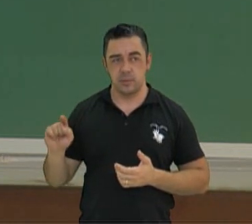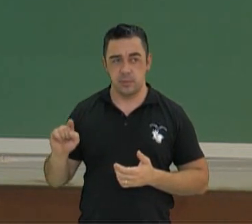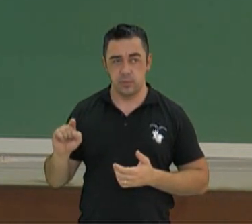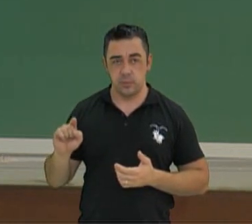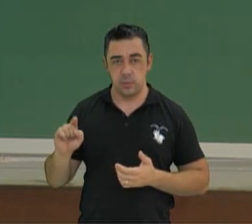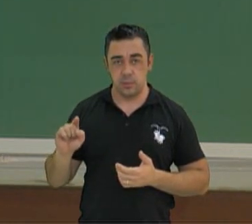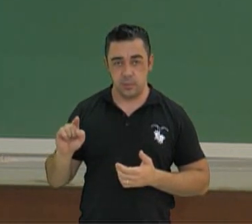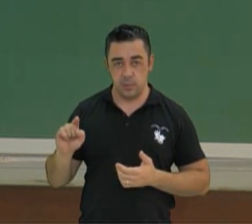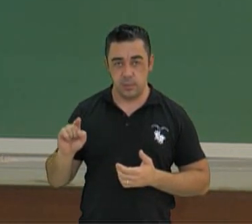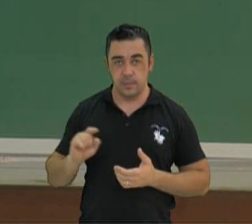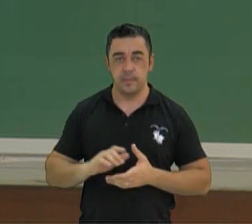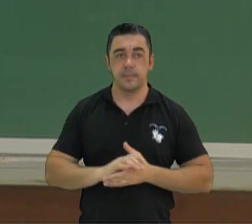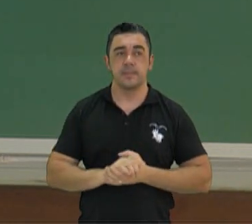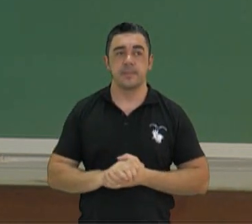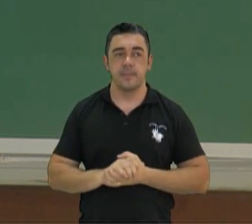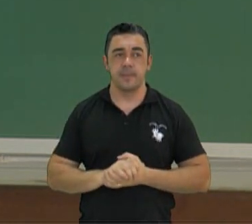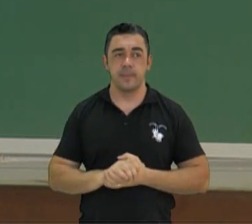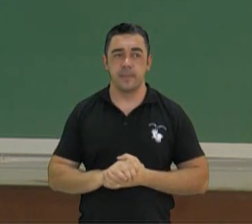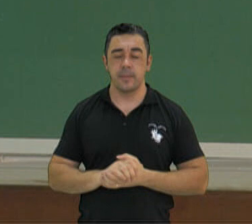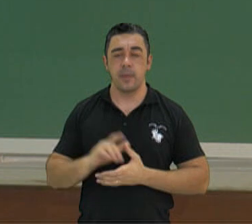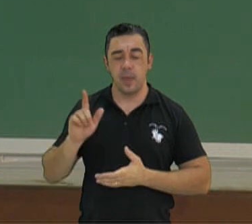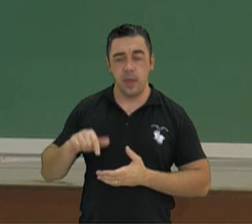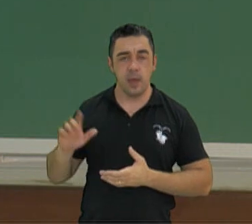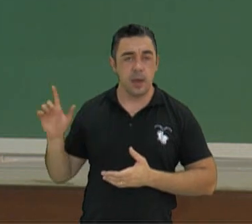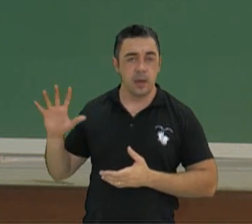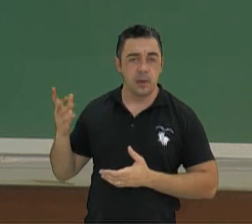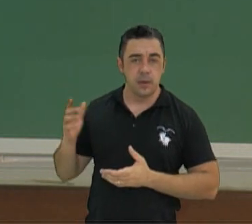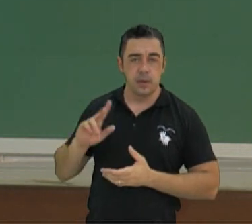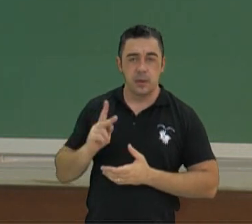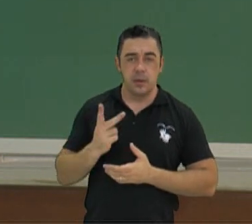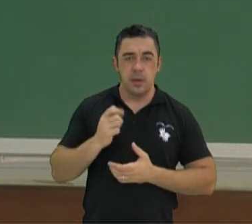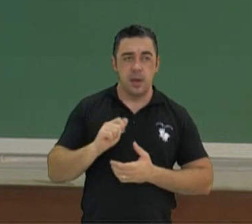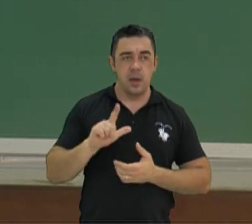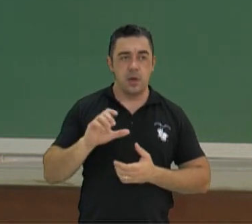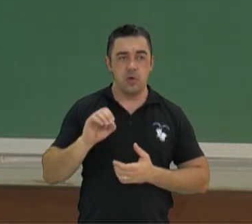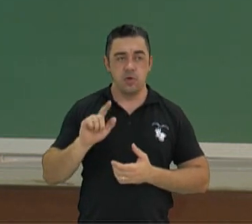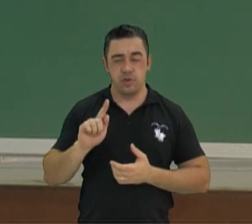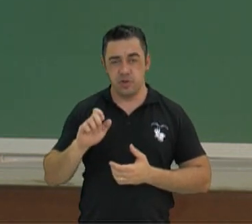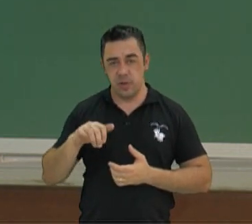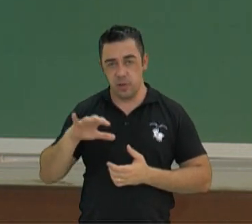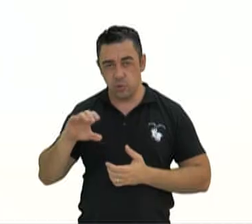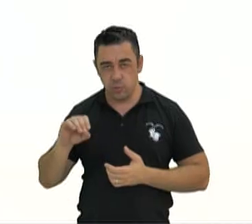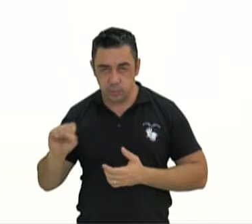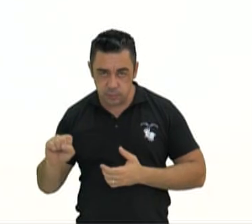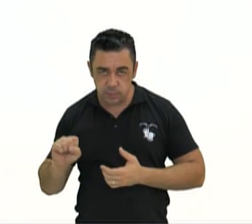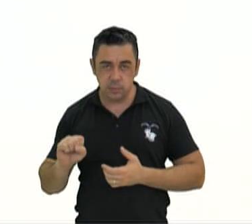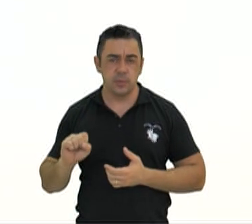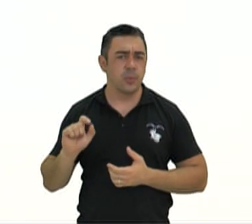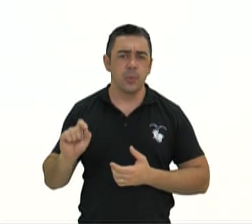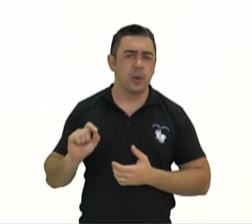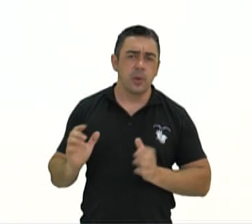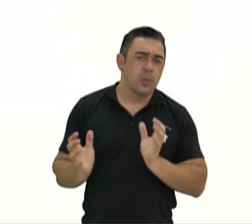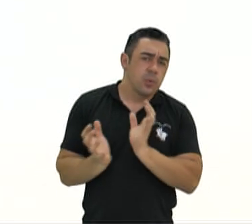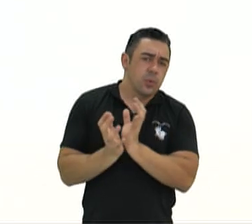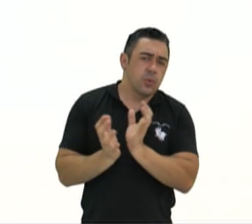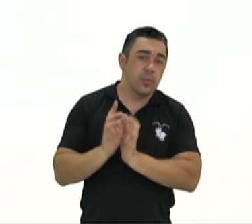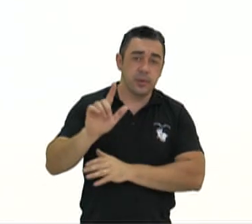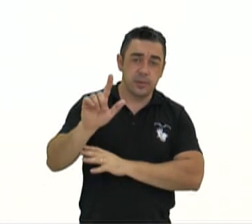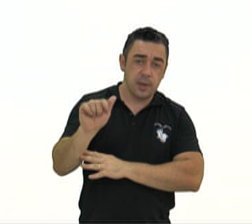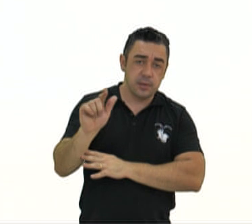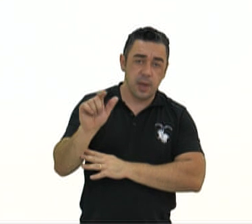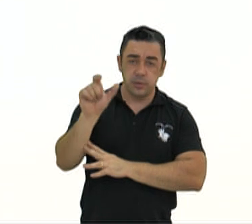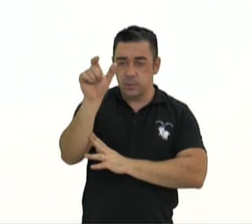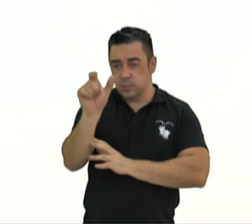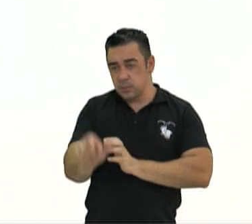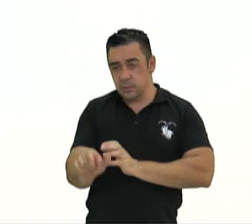travou tudo, mas vamos continuar. A reação de halogênios. Os que são os halogênios? Estão lá no grupo 17 da